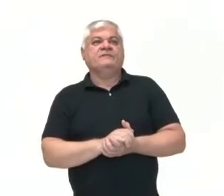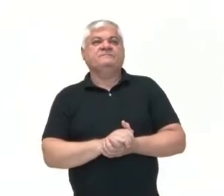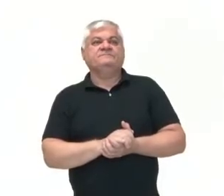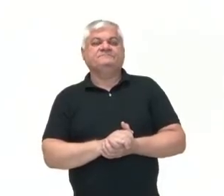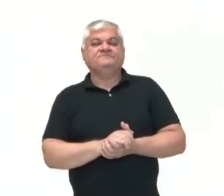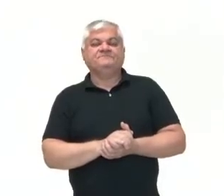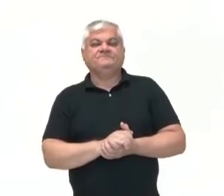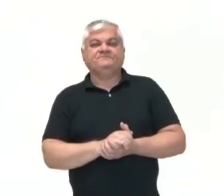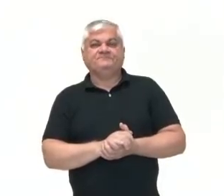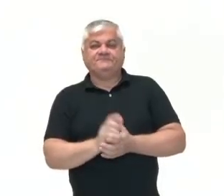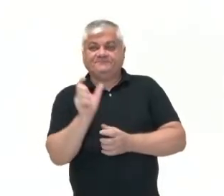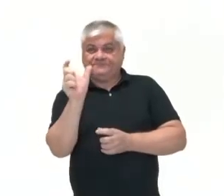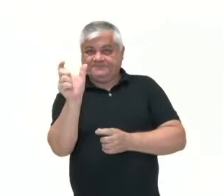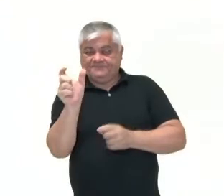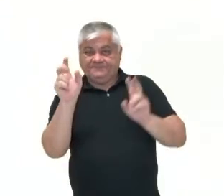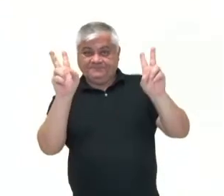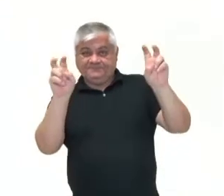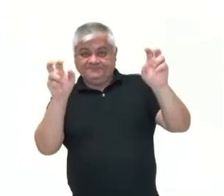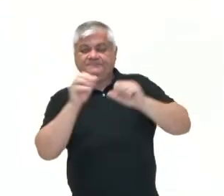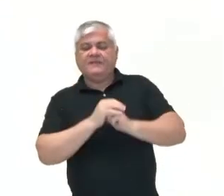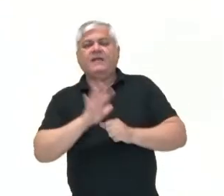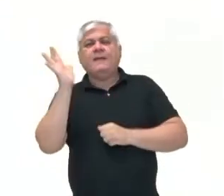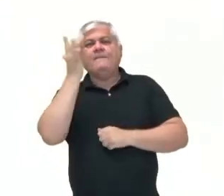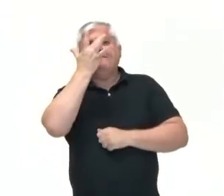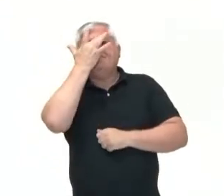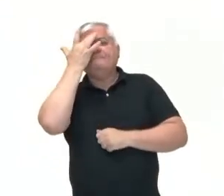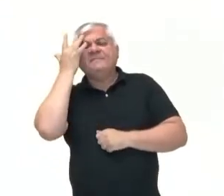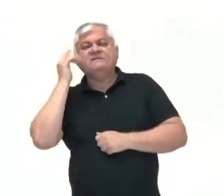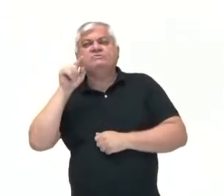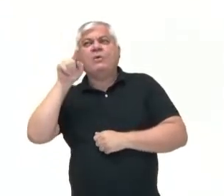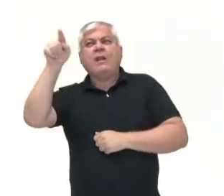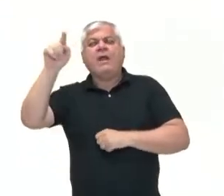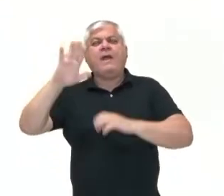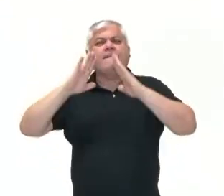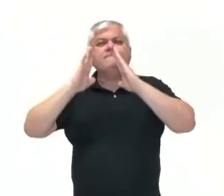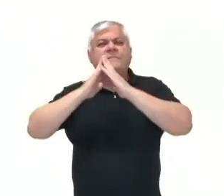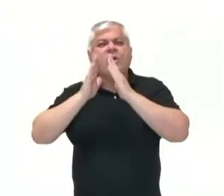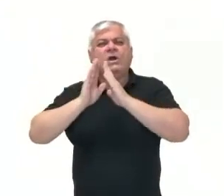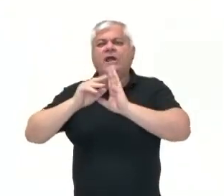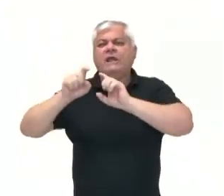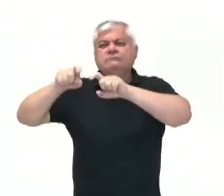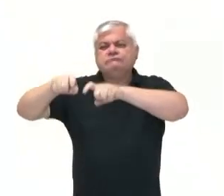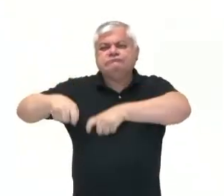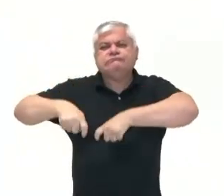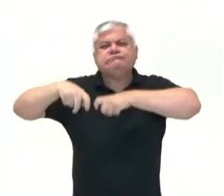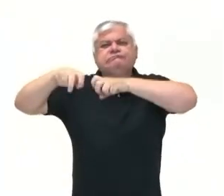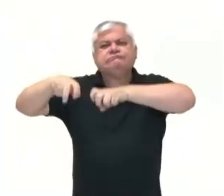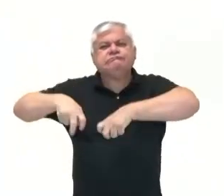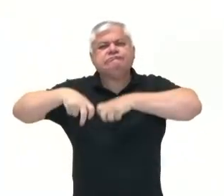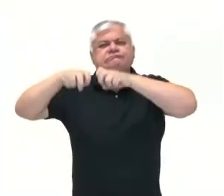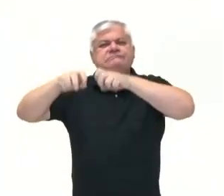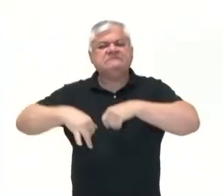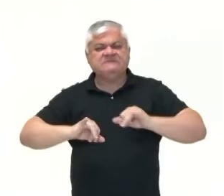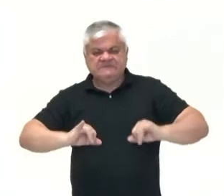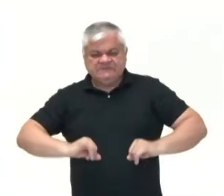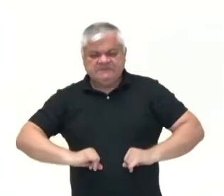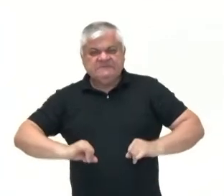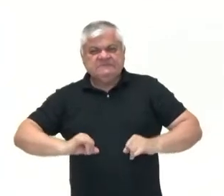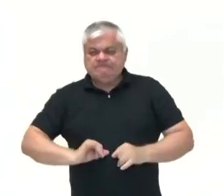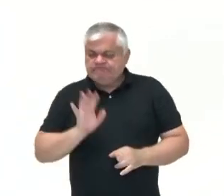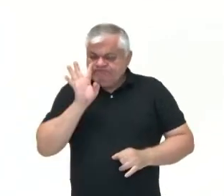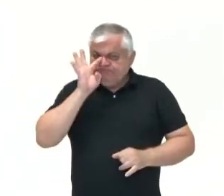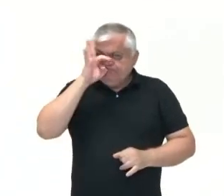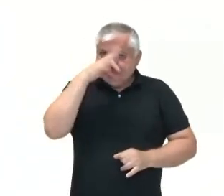o cabra da peste, ele seria um sertanejo que sobreviveu superando todos os sofrimentos ali que